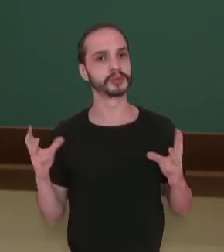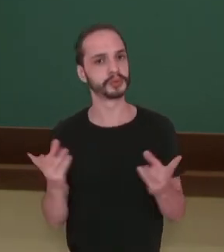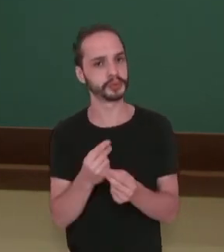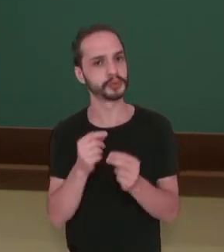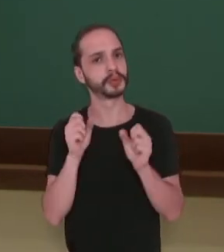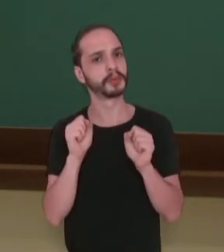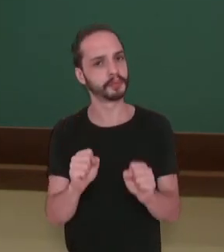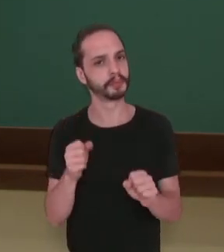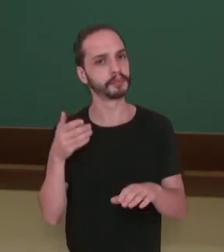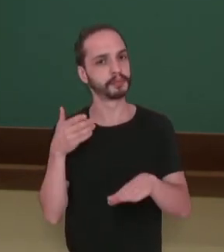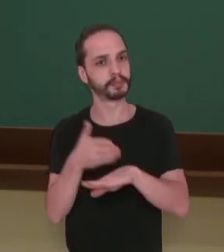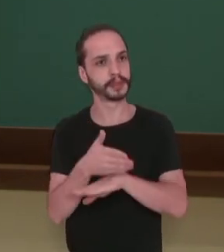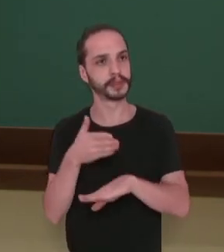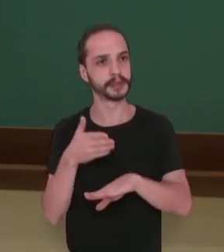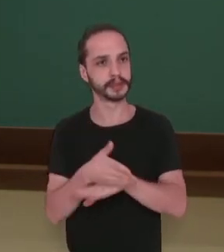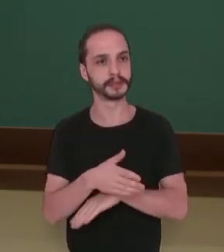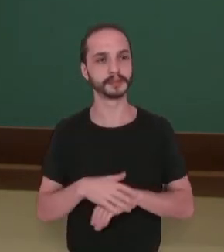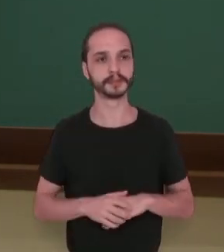podem participar.